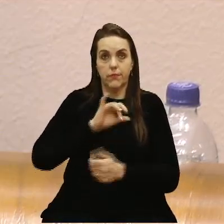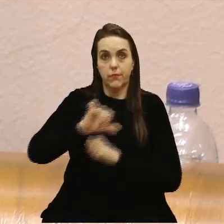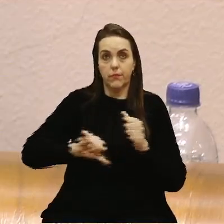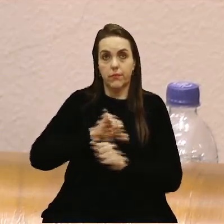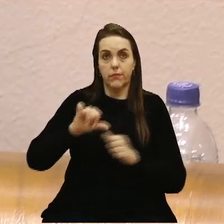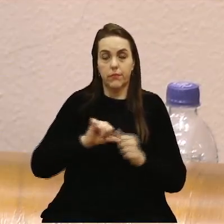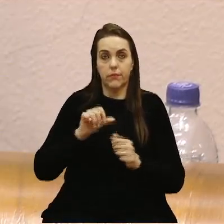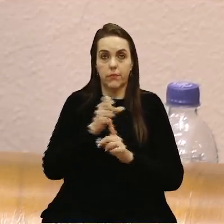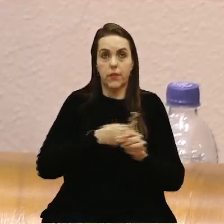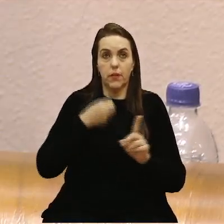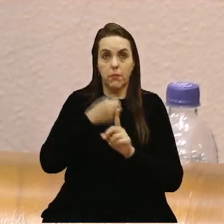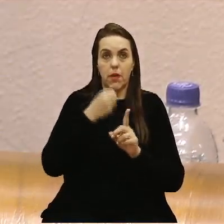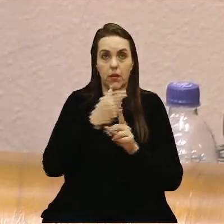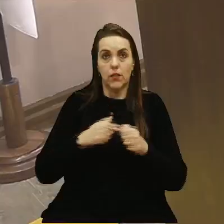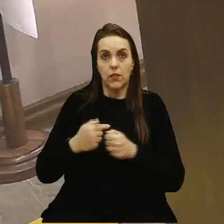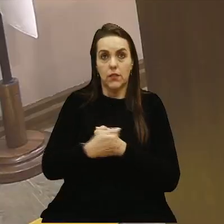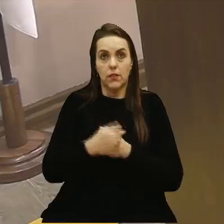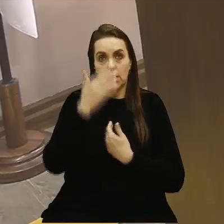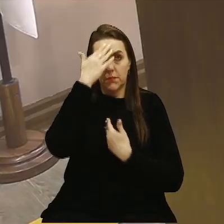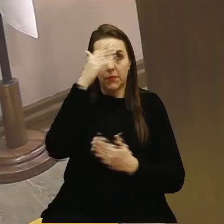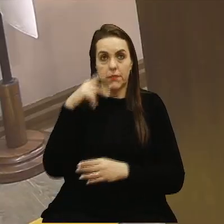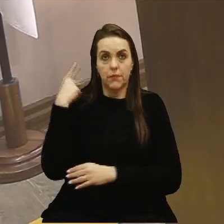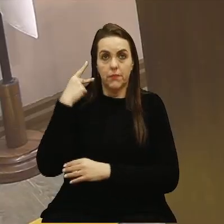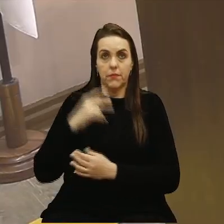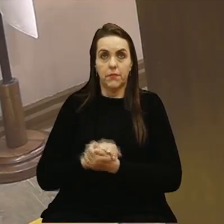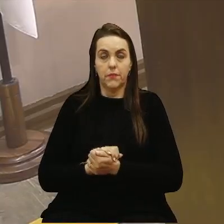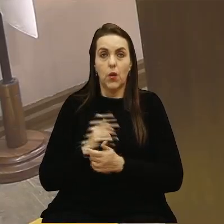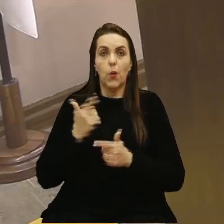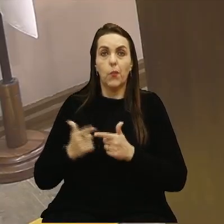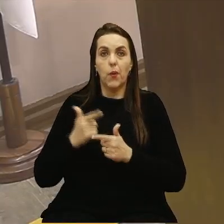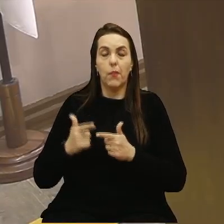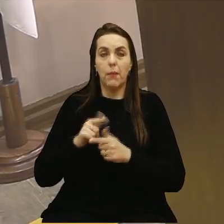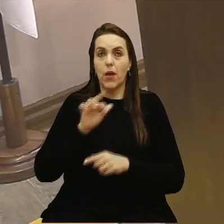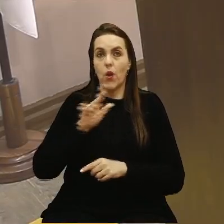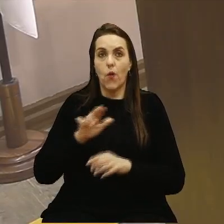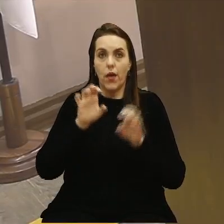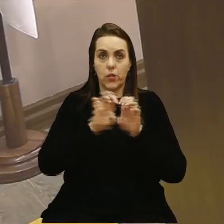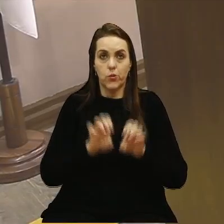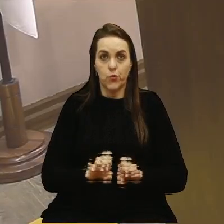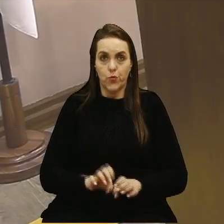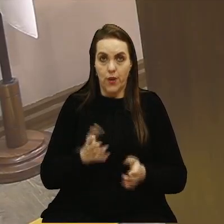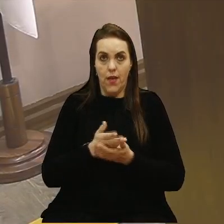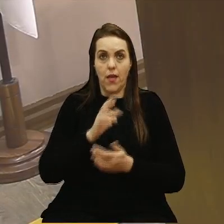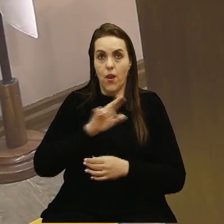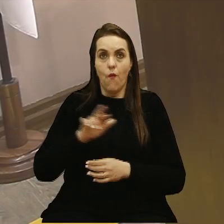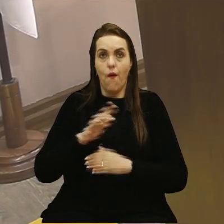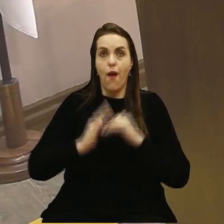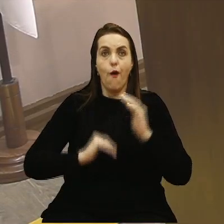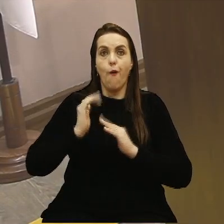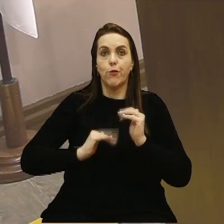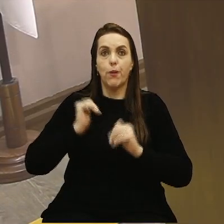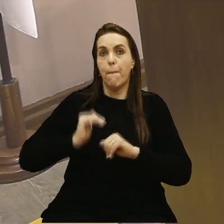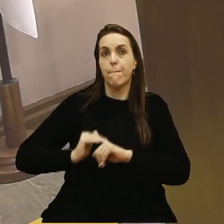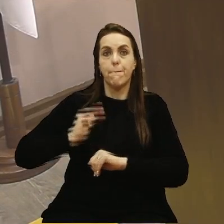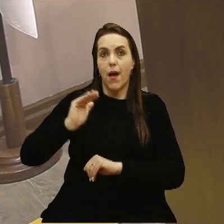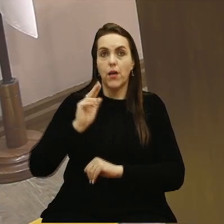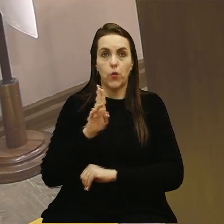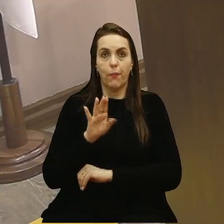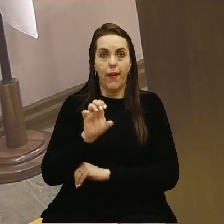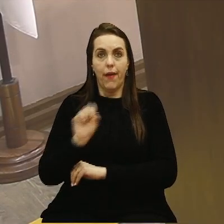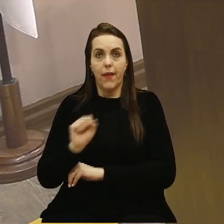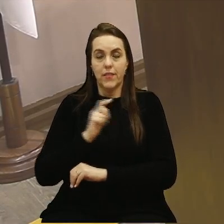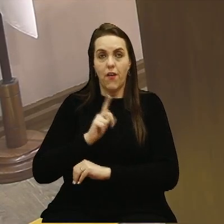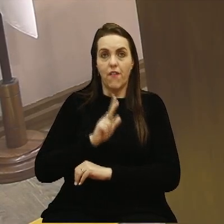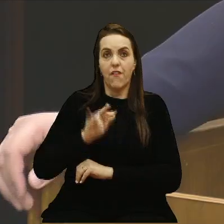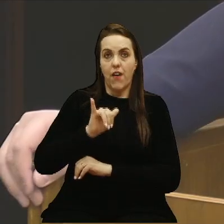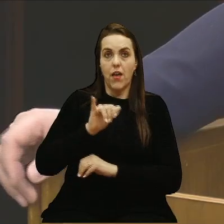e impacto na nossa cidade. Obrigada, vereador. O nosso problema não é de ordem estrutural, né? Não é construindo mais UBSs que vai ter mais